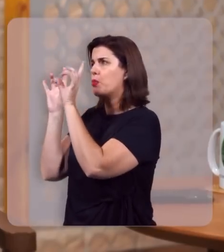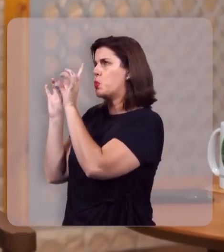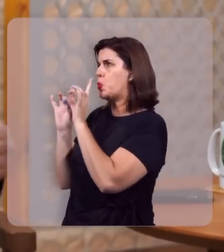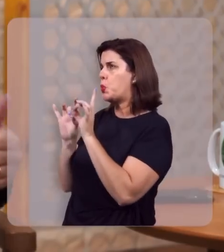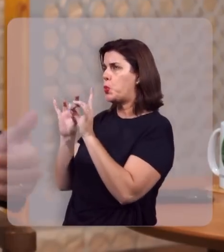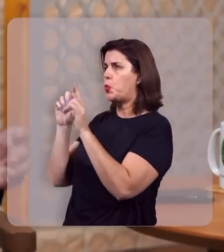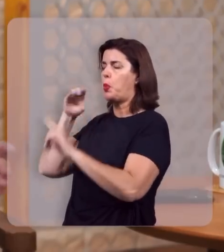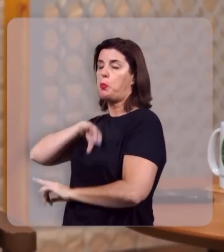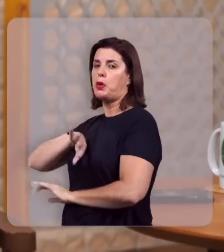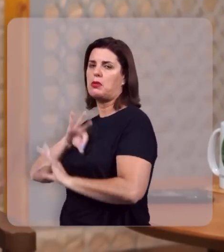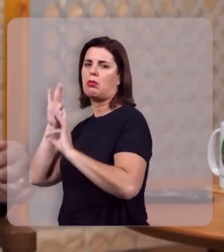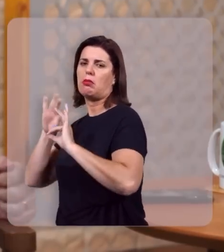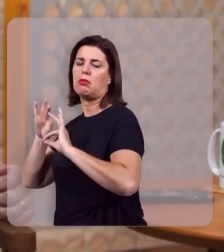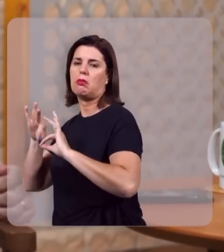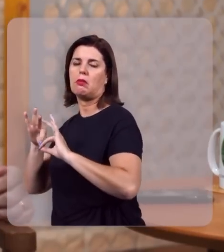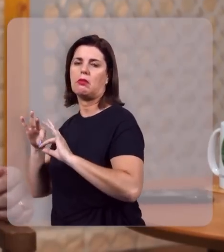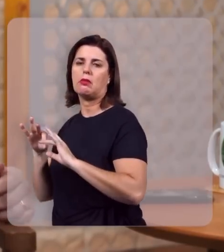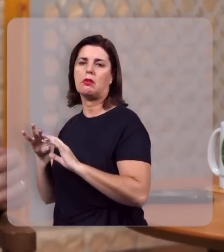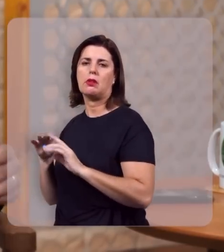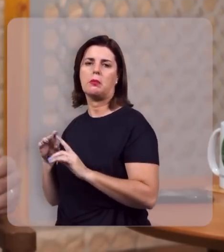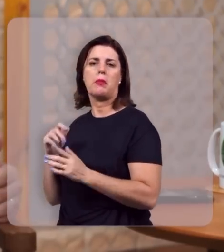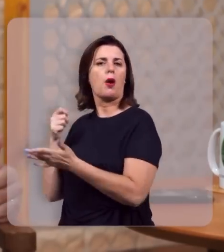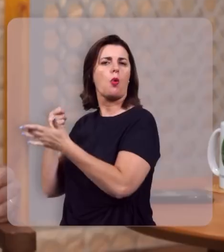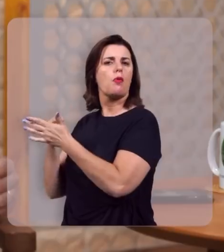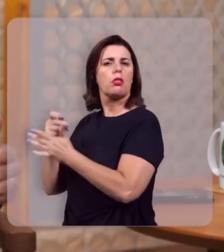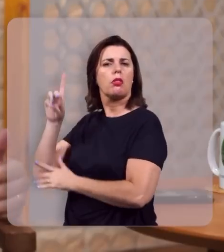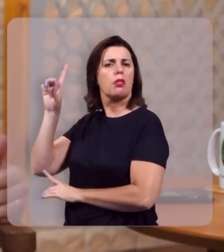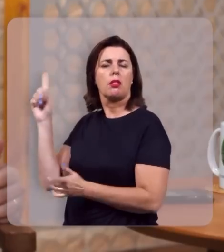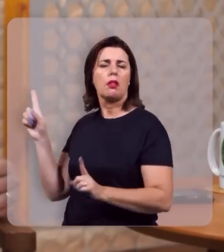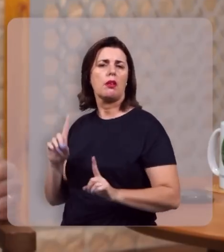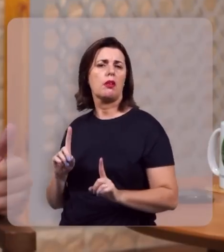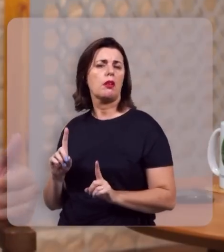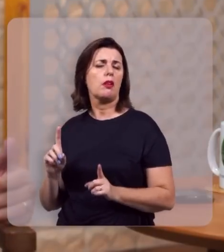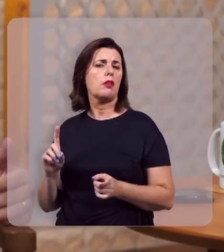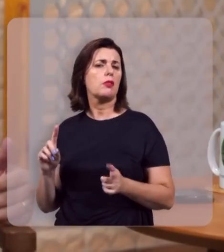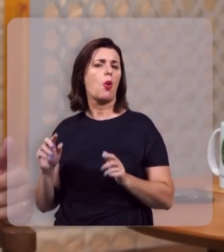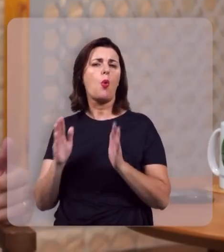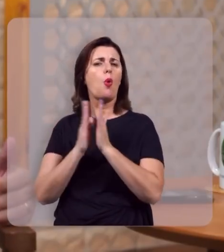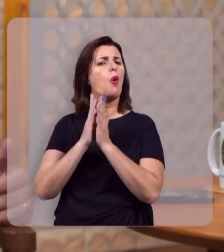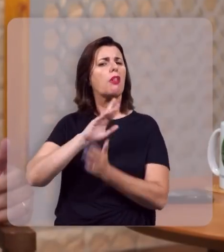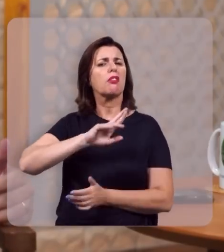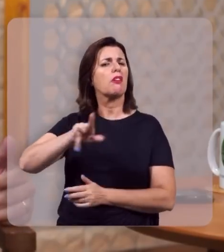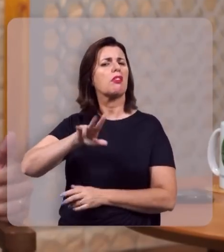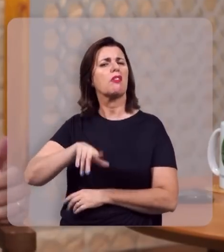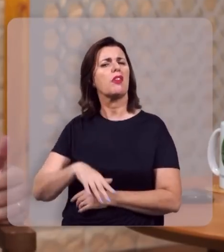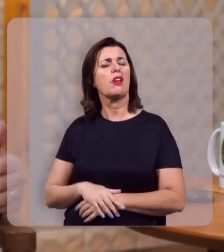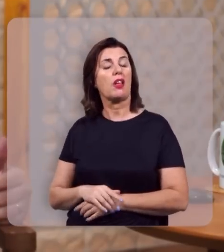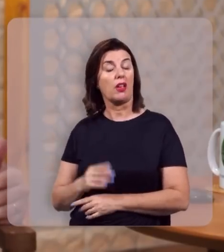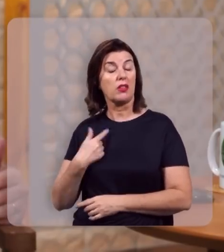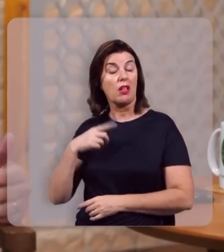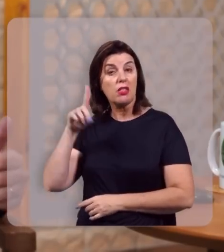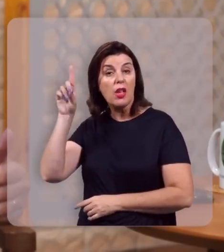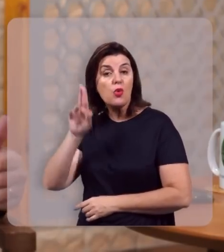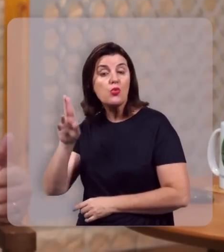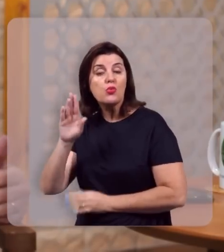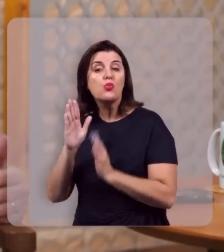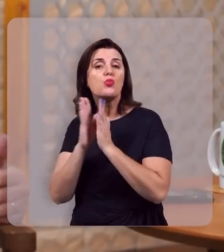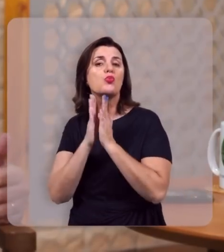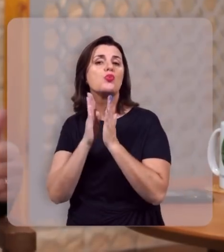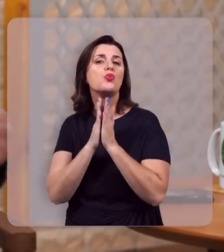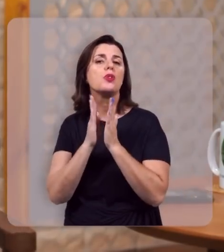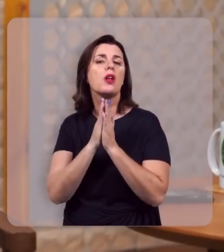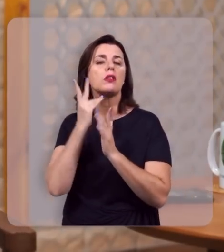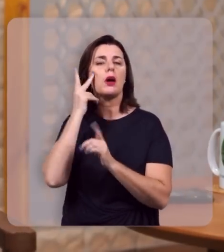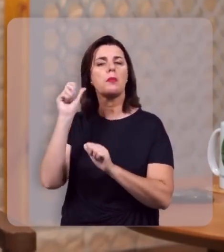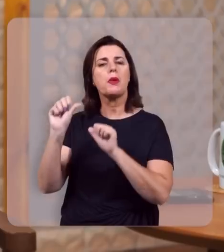tentar convencer Deus nessa perspectiva. Mas a oração é exatamente o avesso. Isso é aquele instrumento que Deus tem